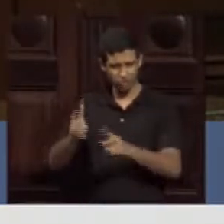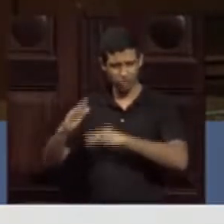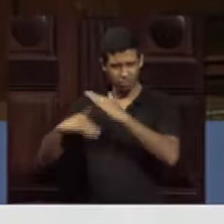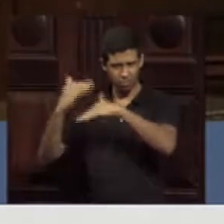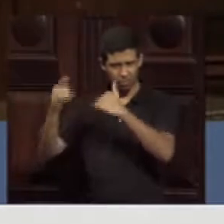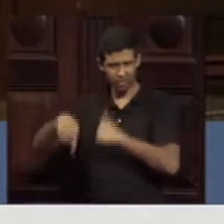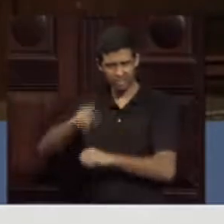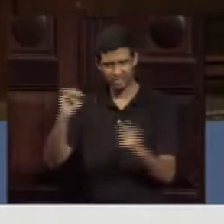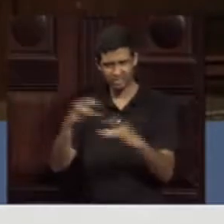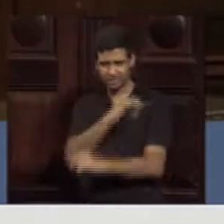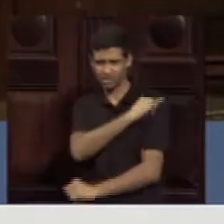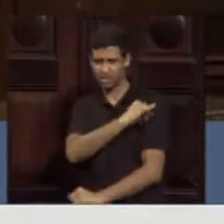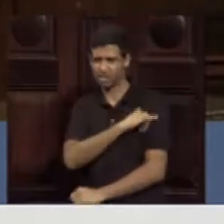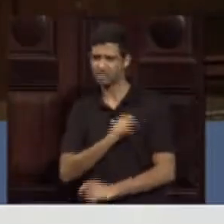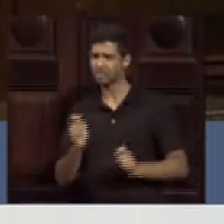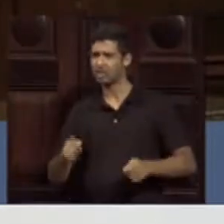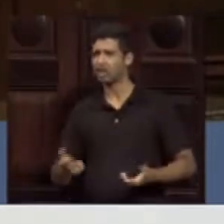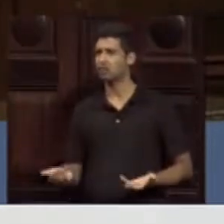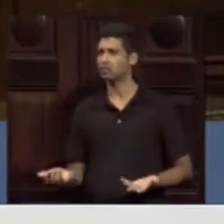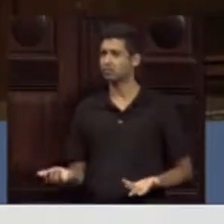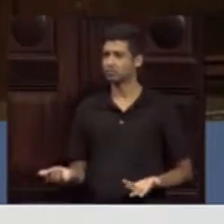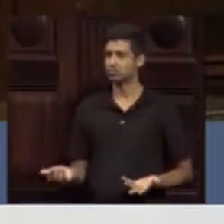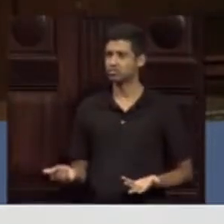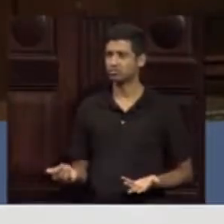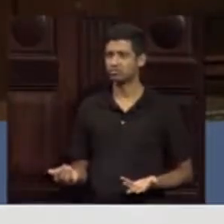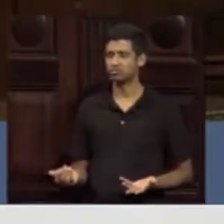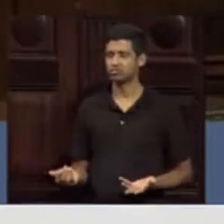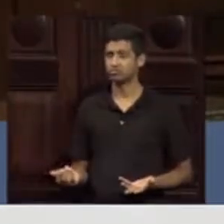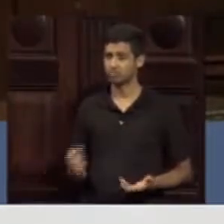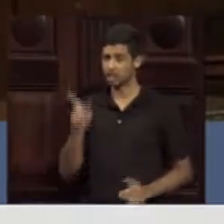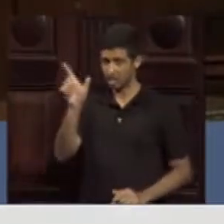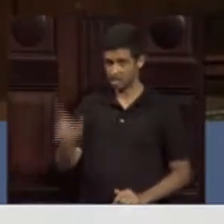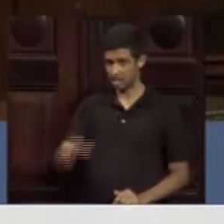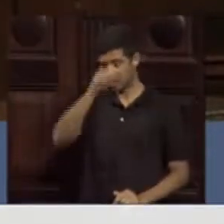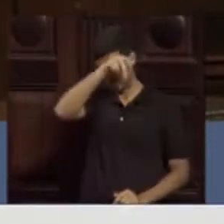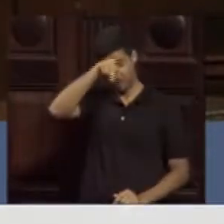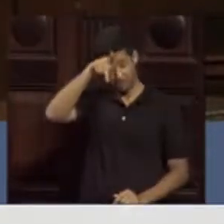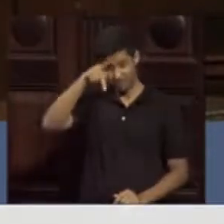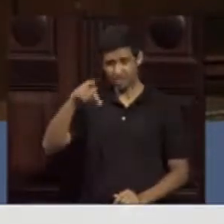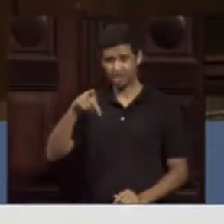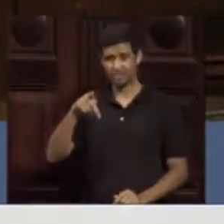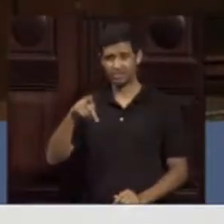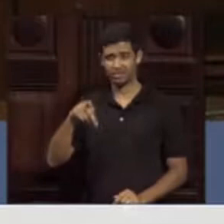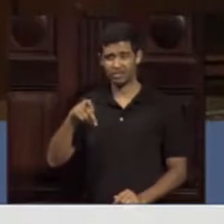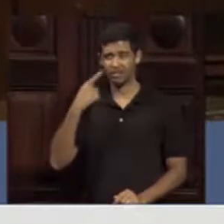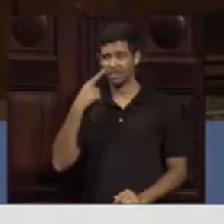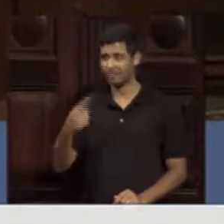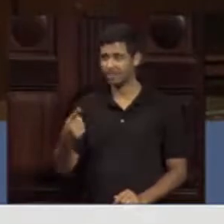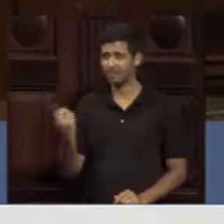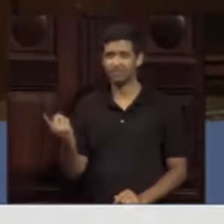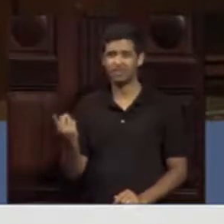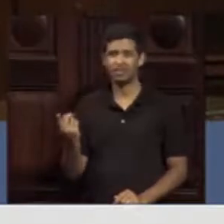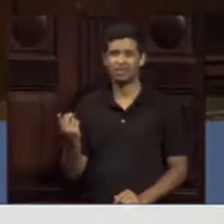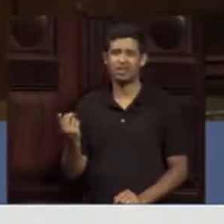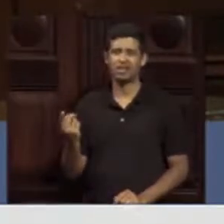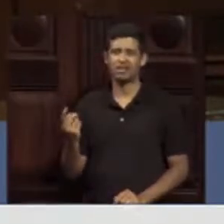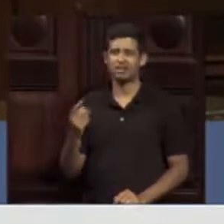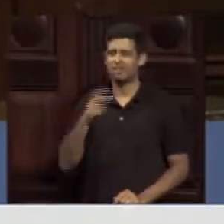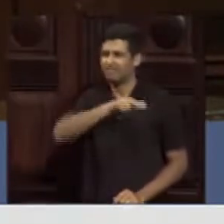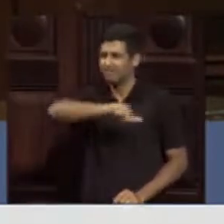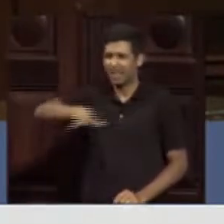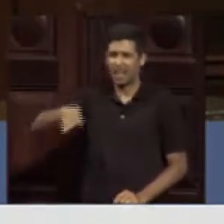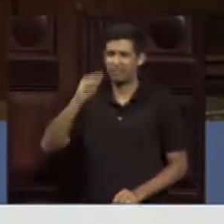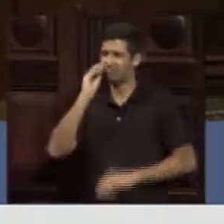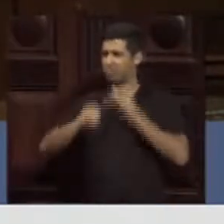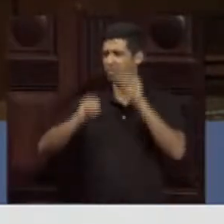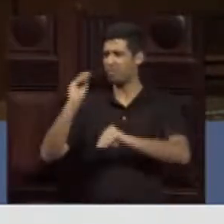nesse descalabro que se mostra? Será que esse prefeito, que não demite 2 secretários insubordinados, que